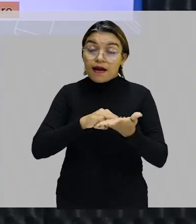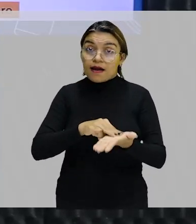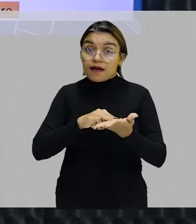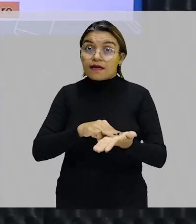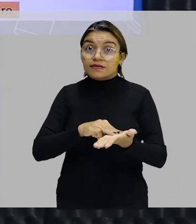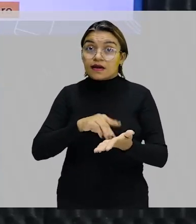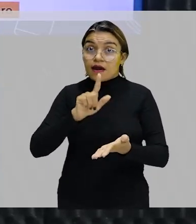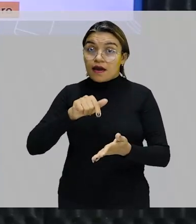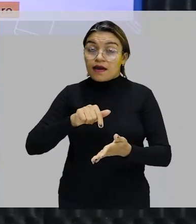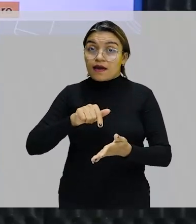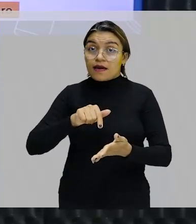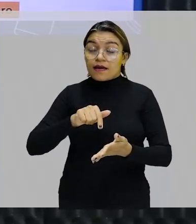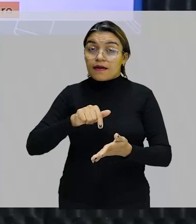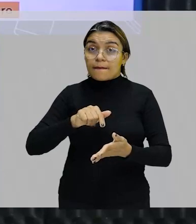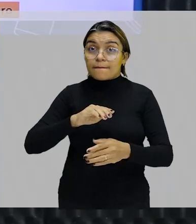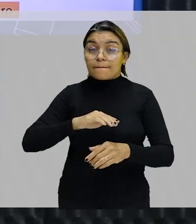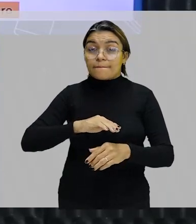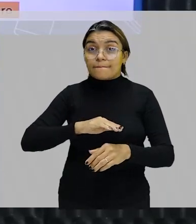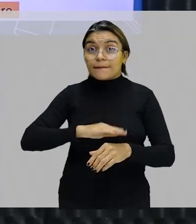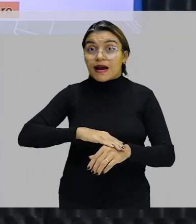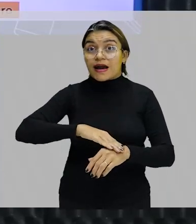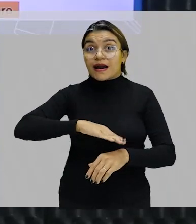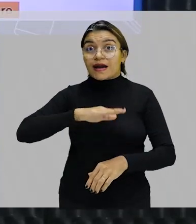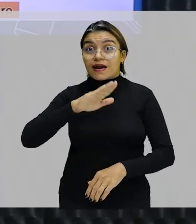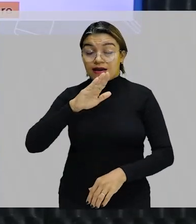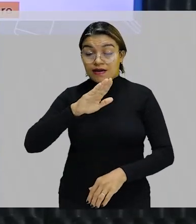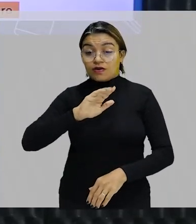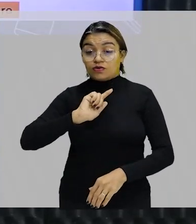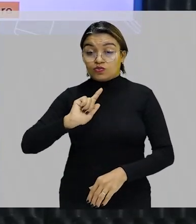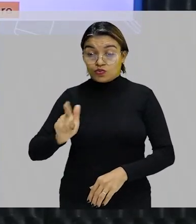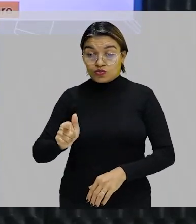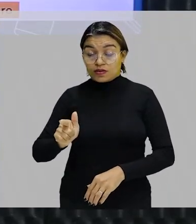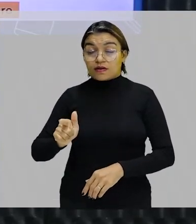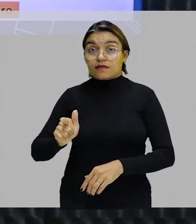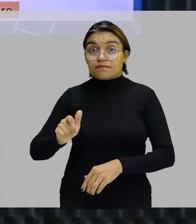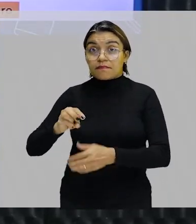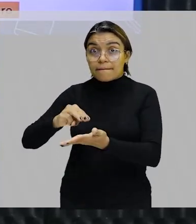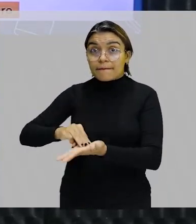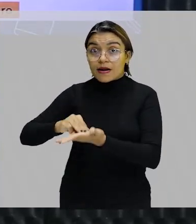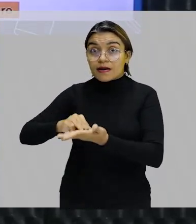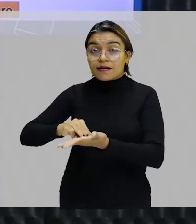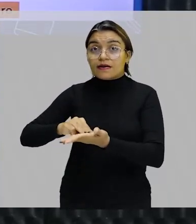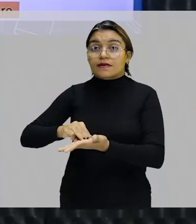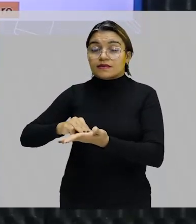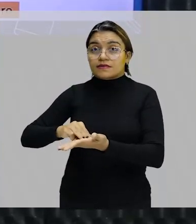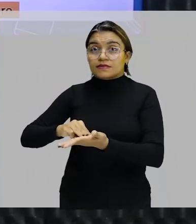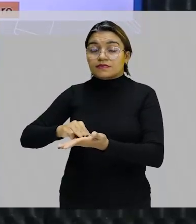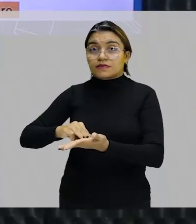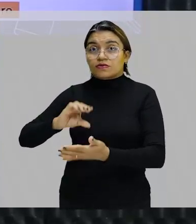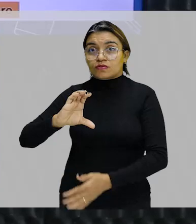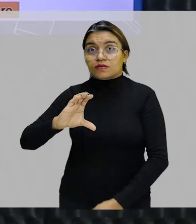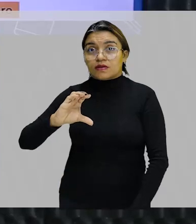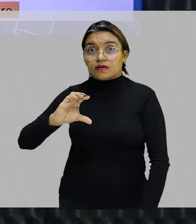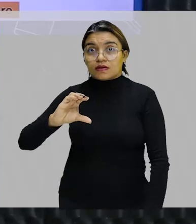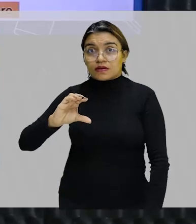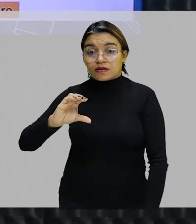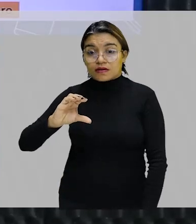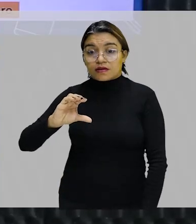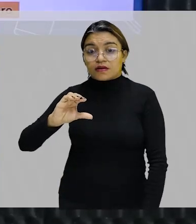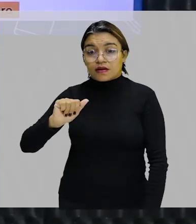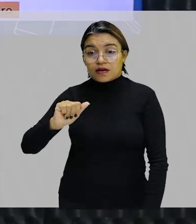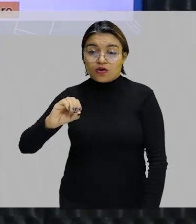é maior do que a massa, né, do carbonato puro, né? E isso é lógico, né? Tem